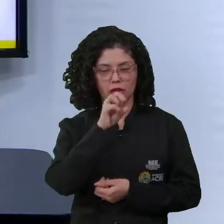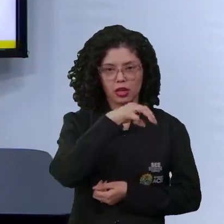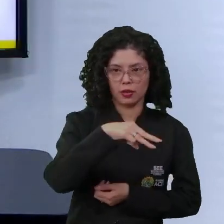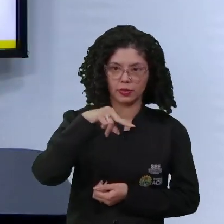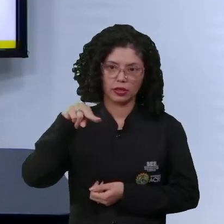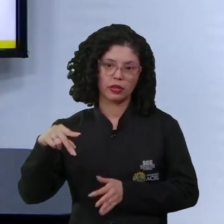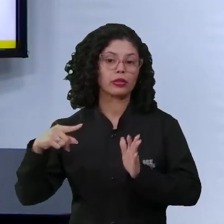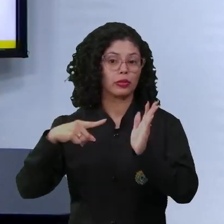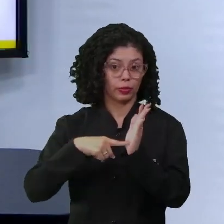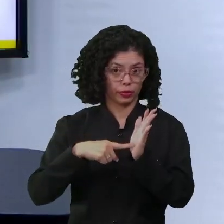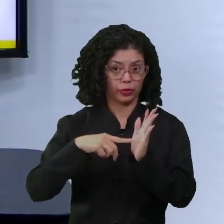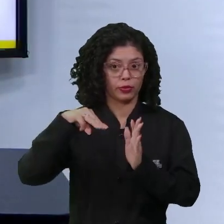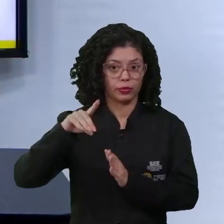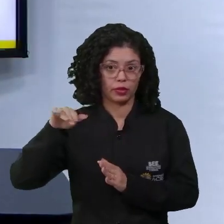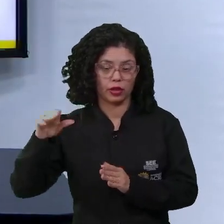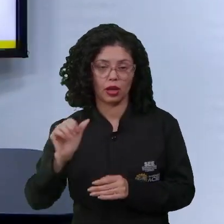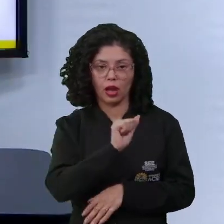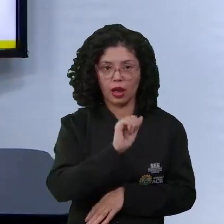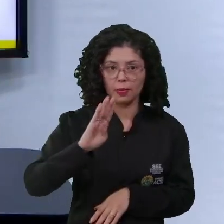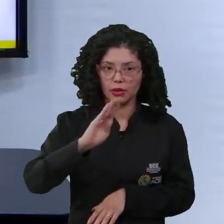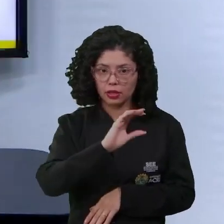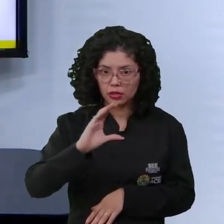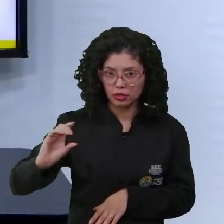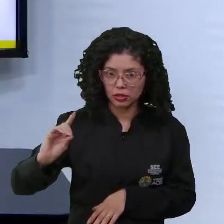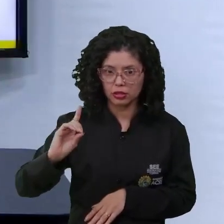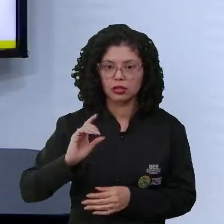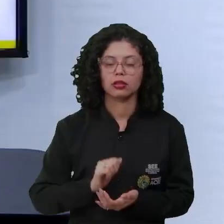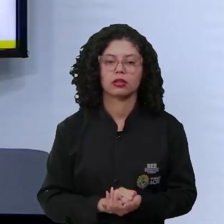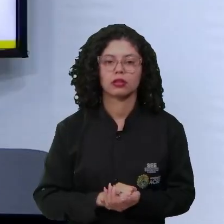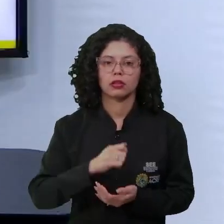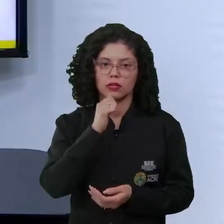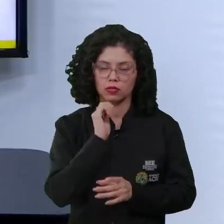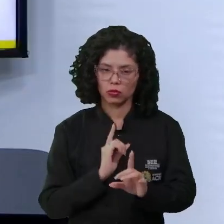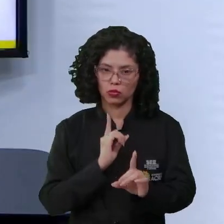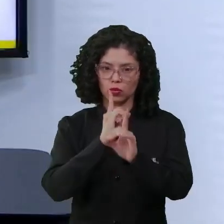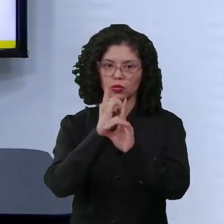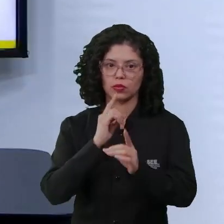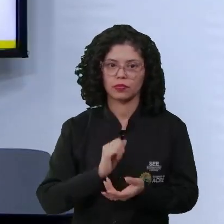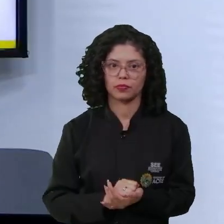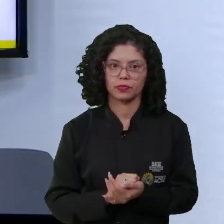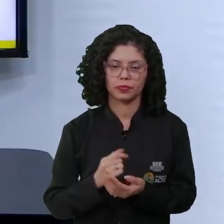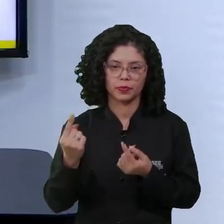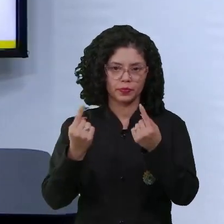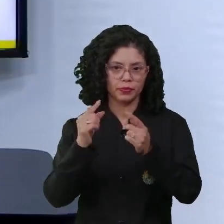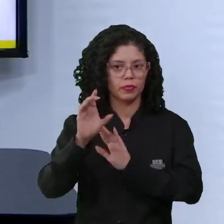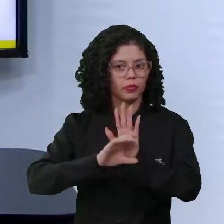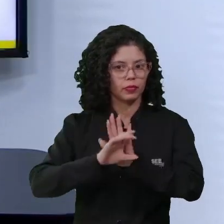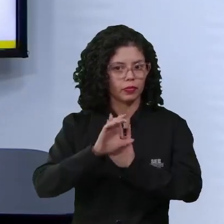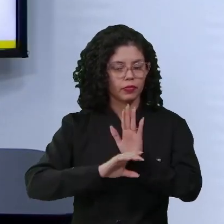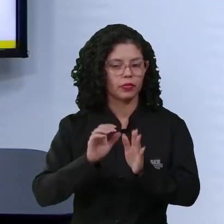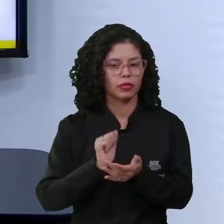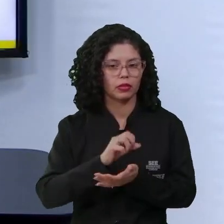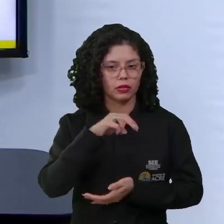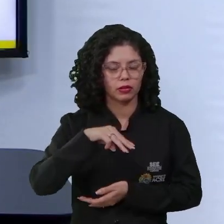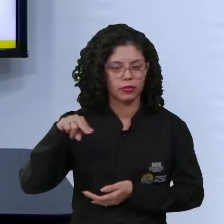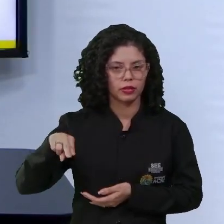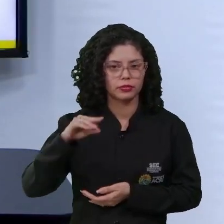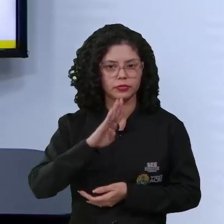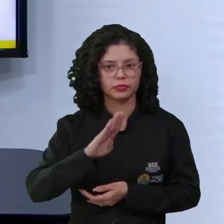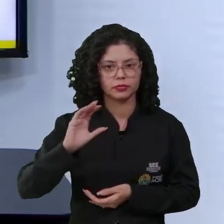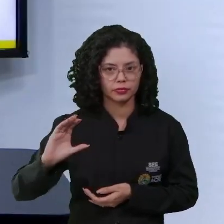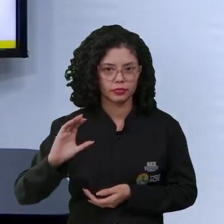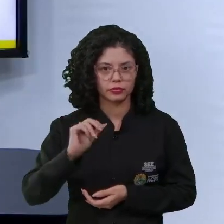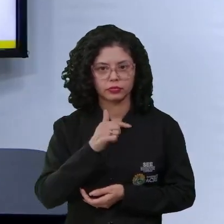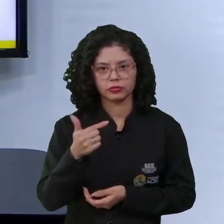estão nos pontos médios de AB e AC, você consegue achar essa definição, MN igual a BC